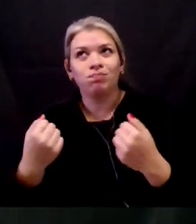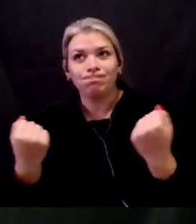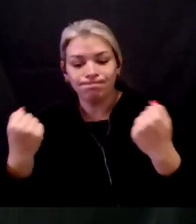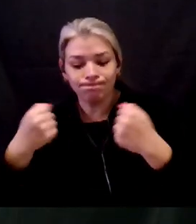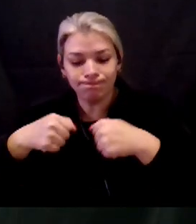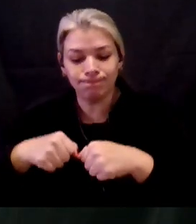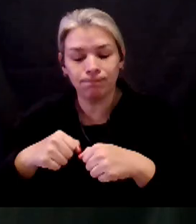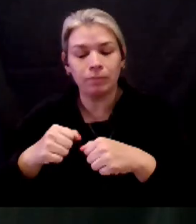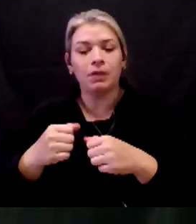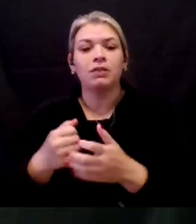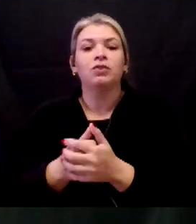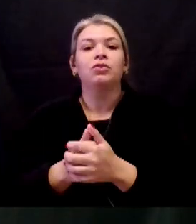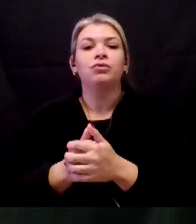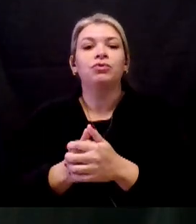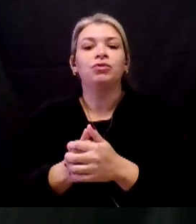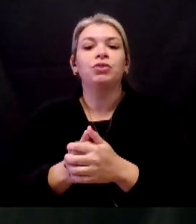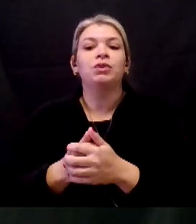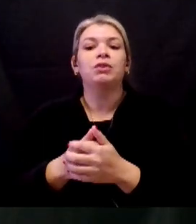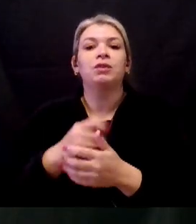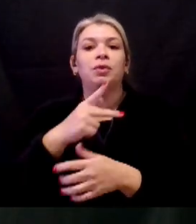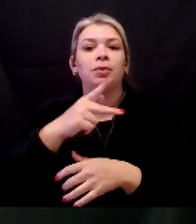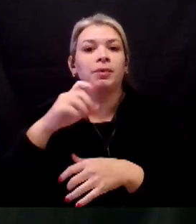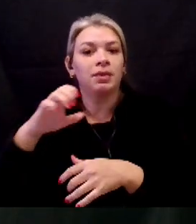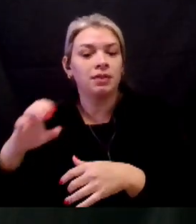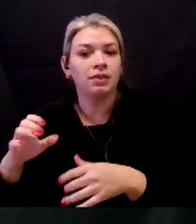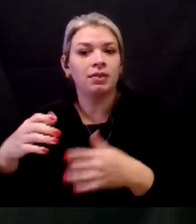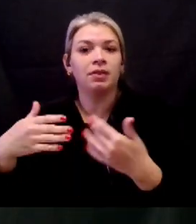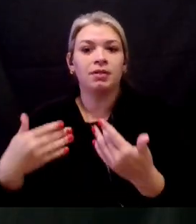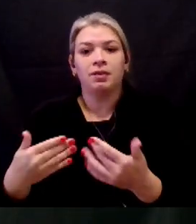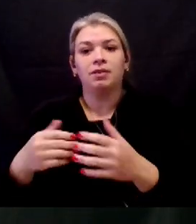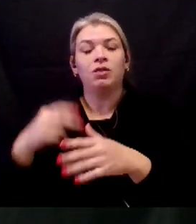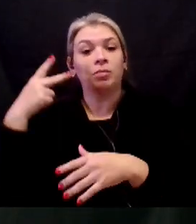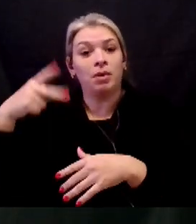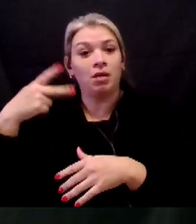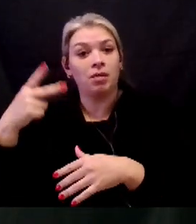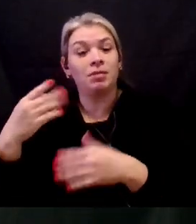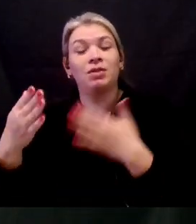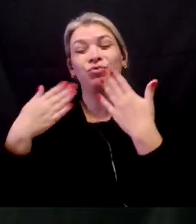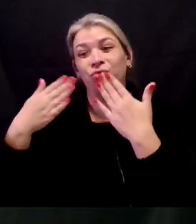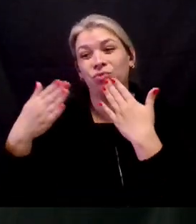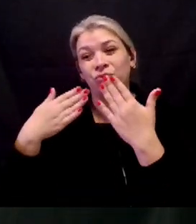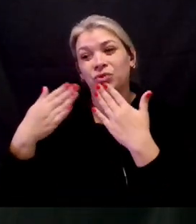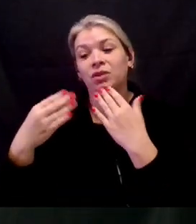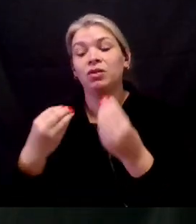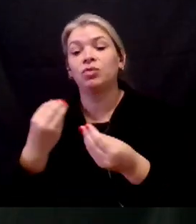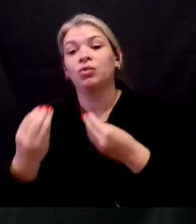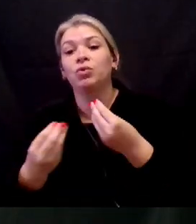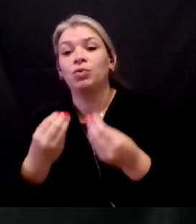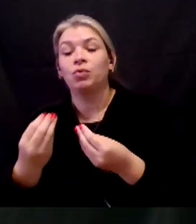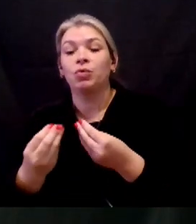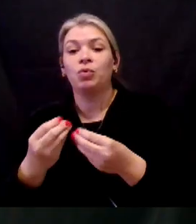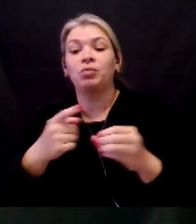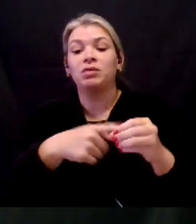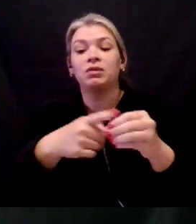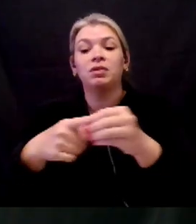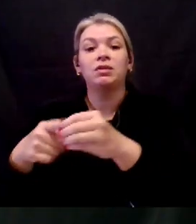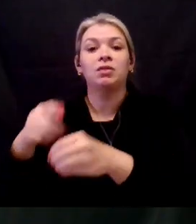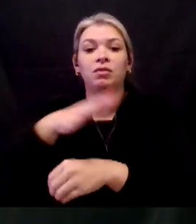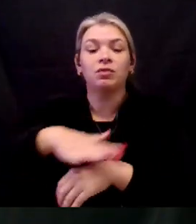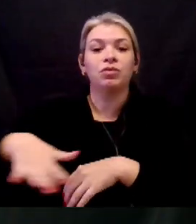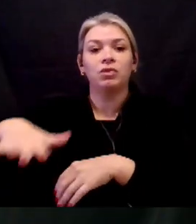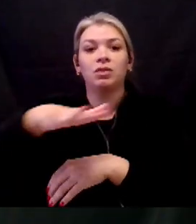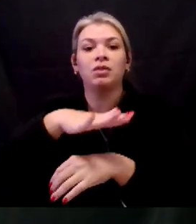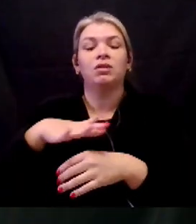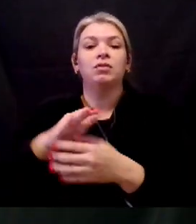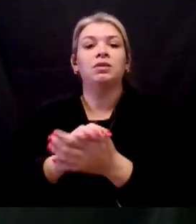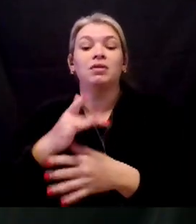também está ligada à segurança pública e os parlamentares vão discutir demandas regionais nas áreas de saúde, mobilidade urbana